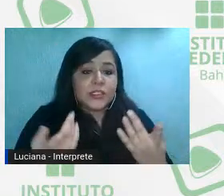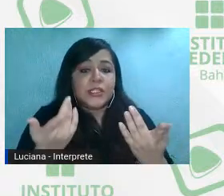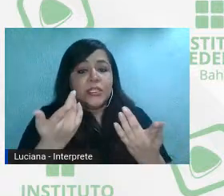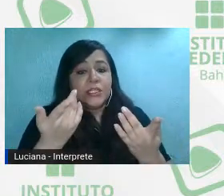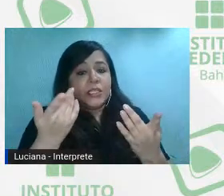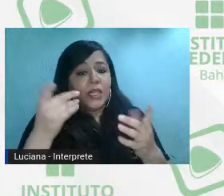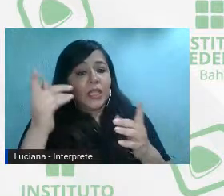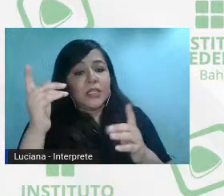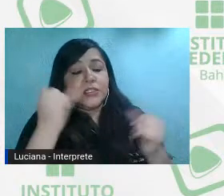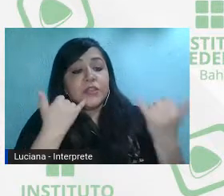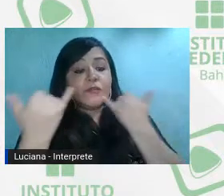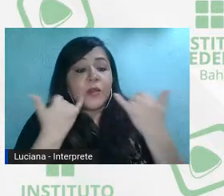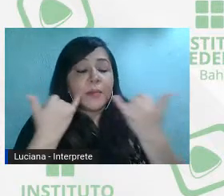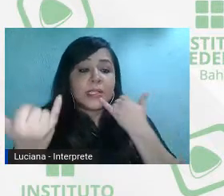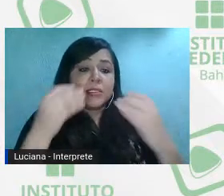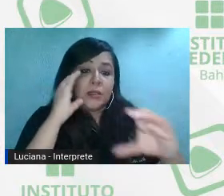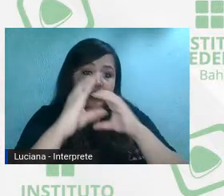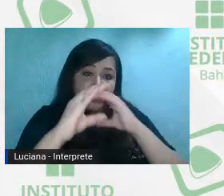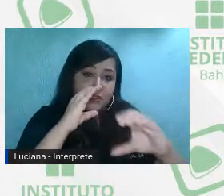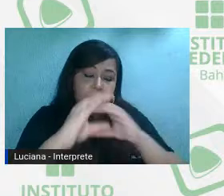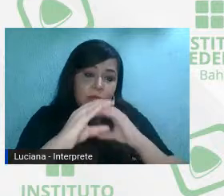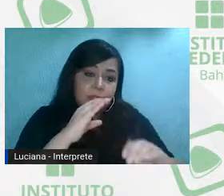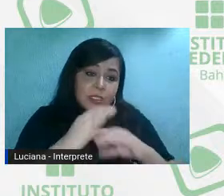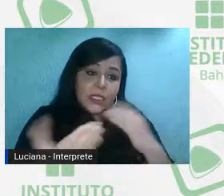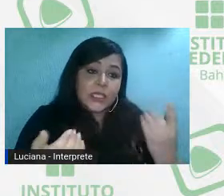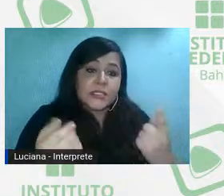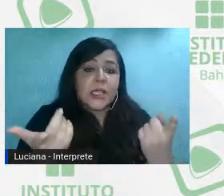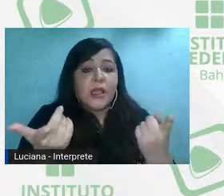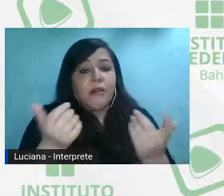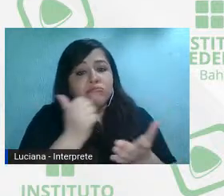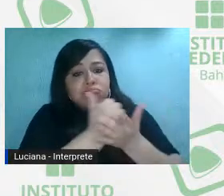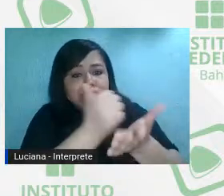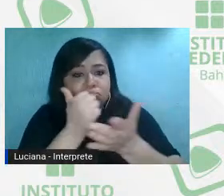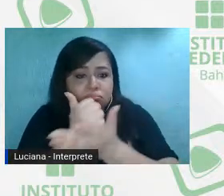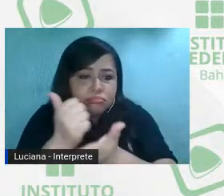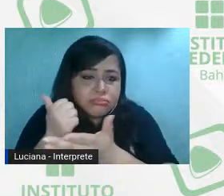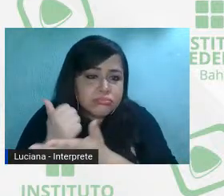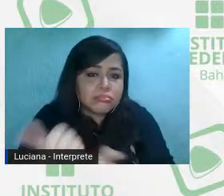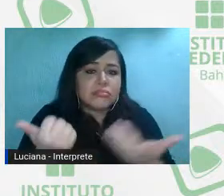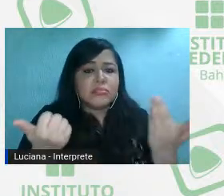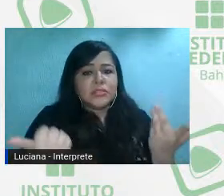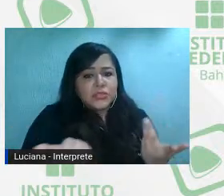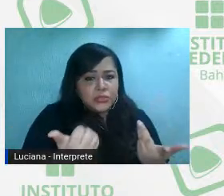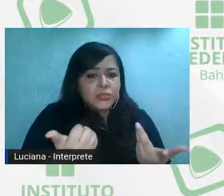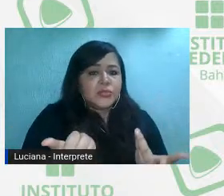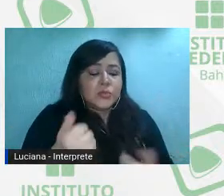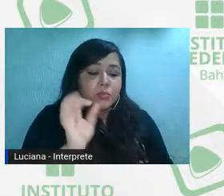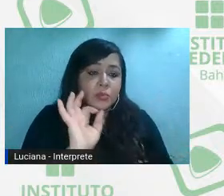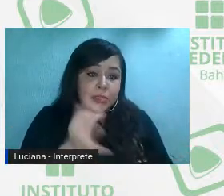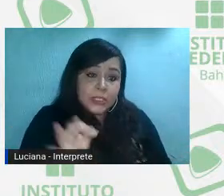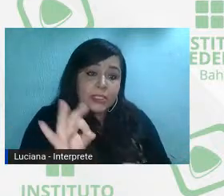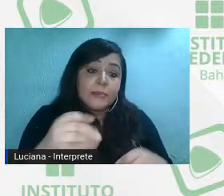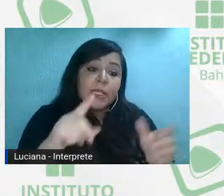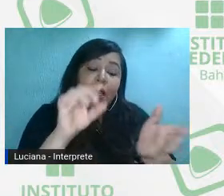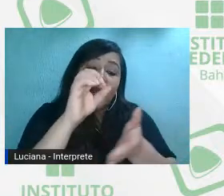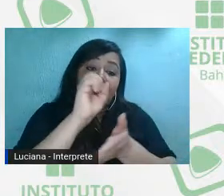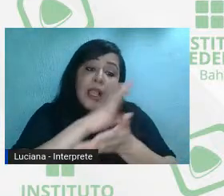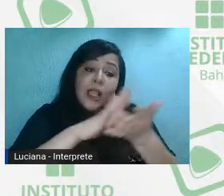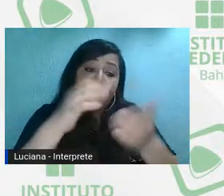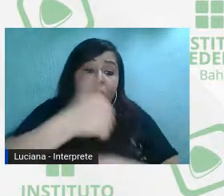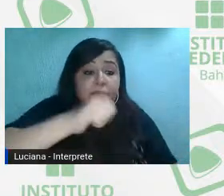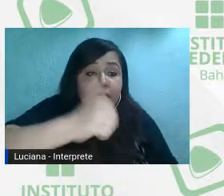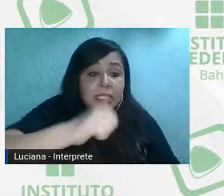informação e comunicação, ele traz algo que é extremamente fundamental, que é o processo de avaliação individual,